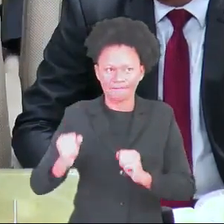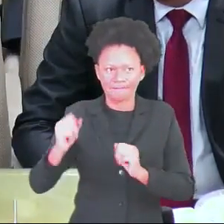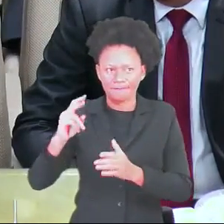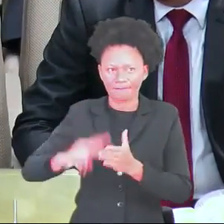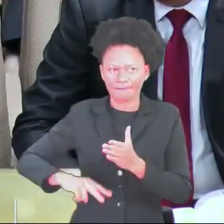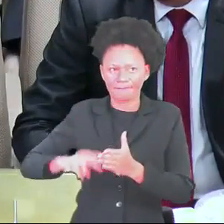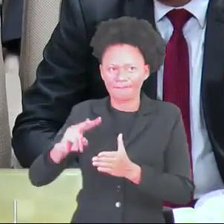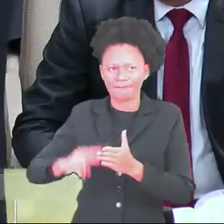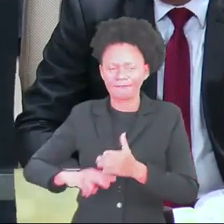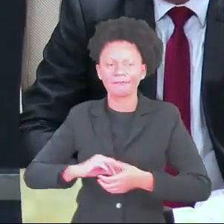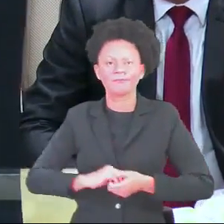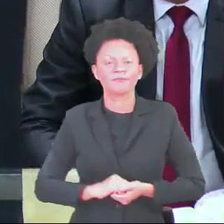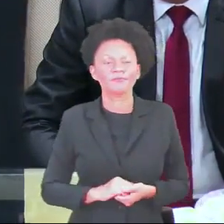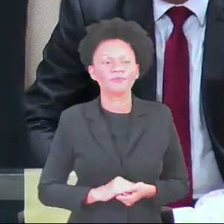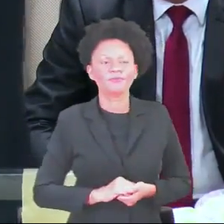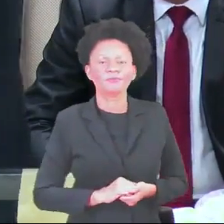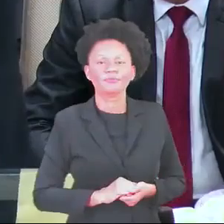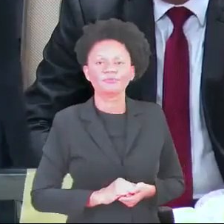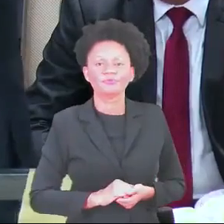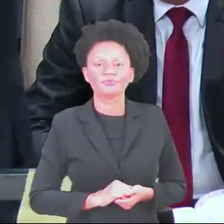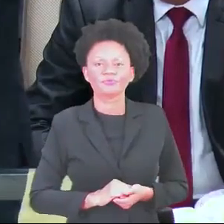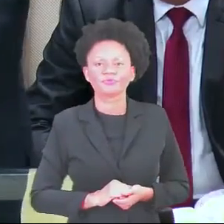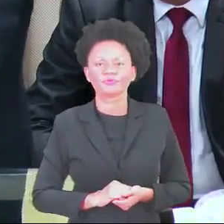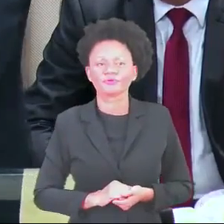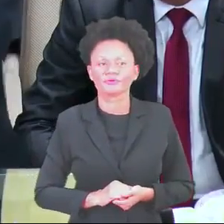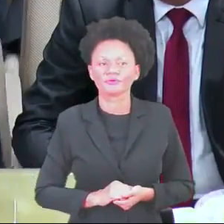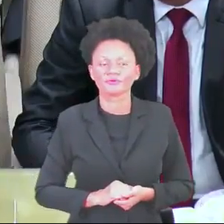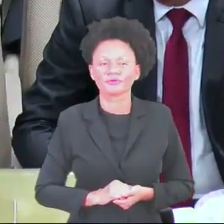culto de...